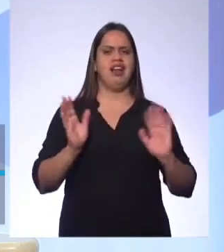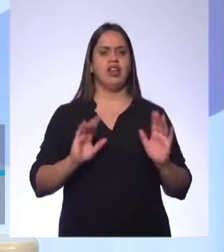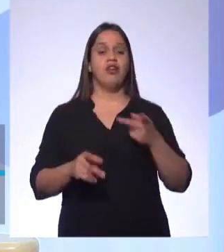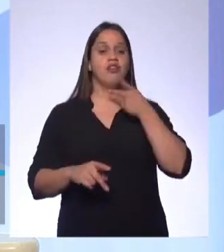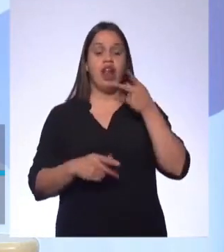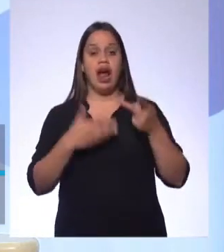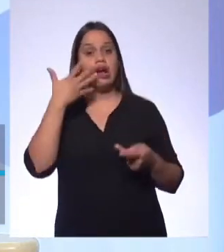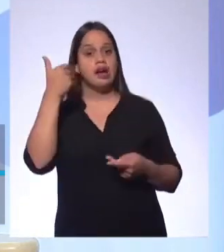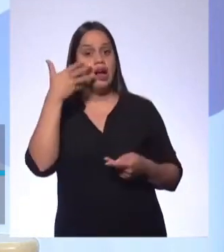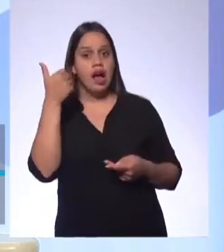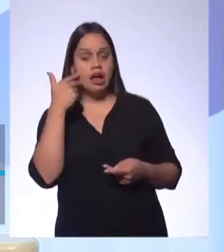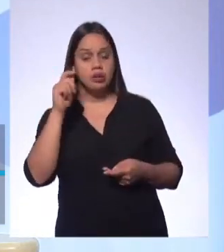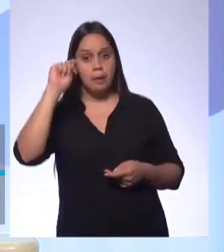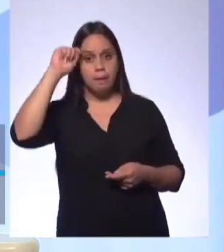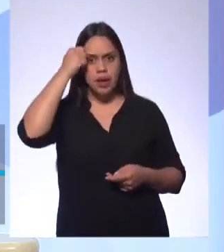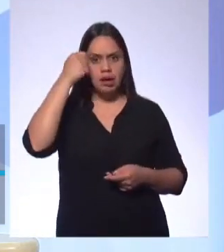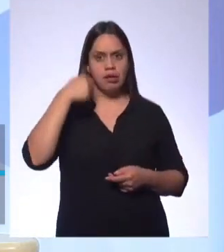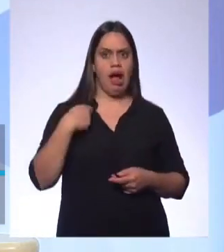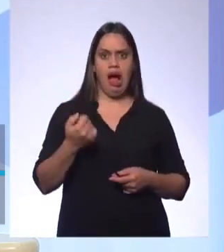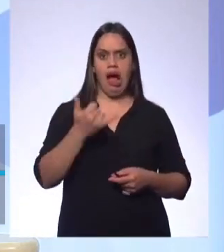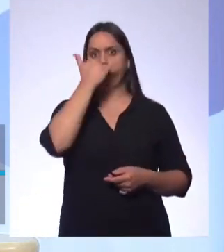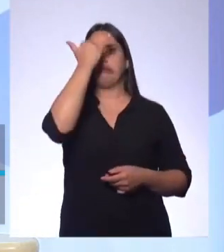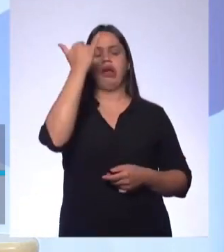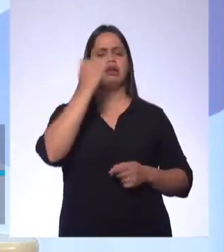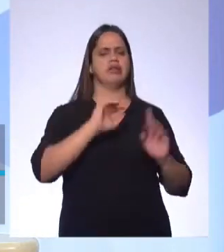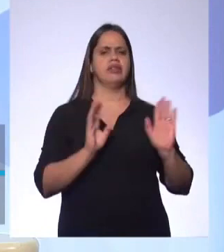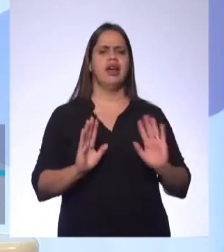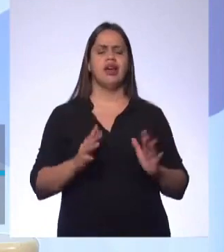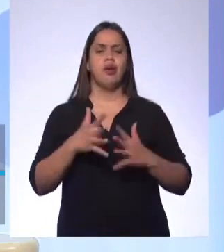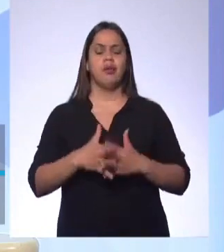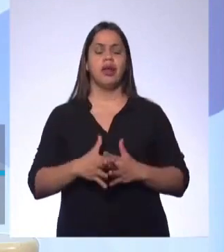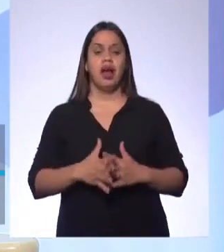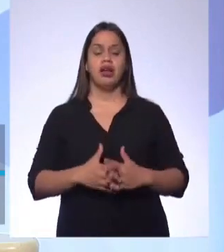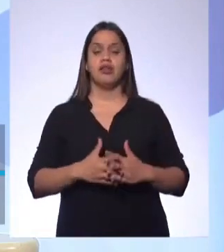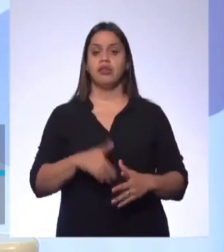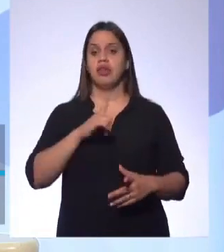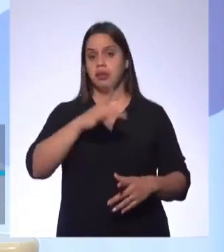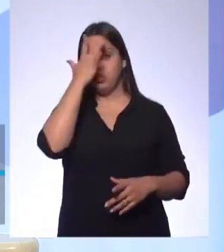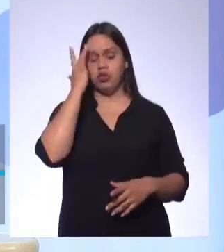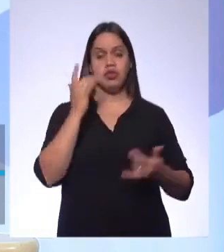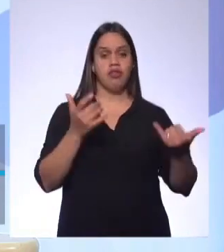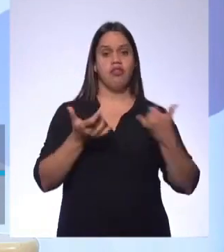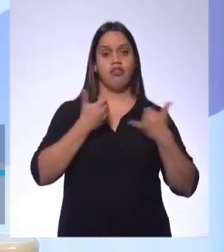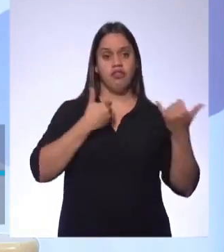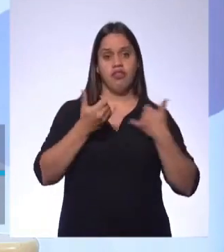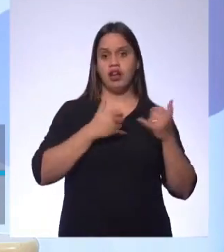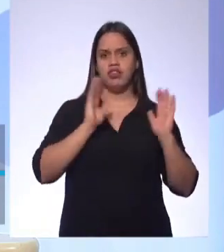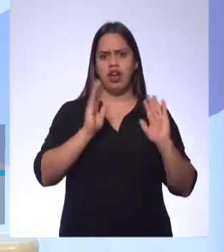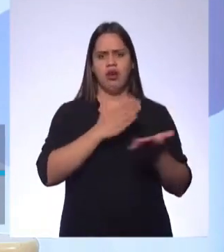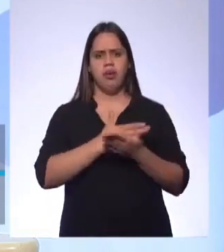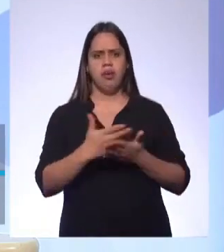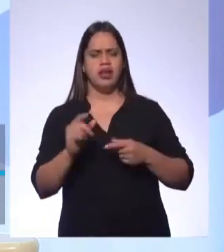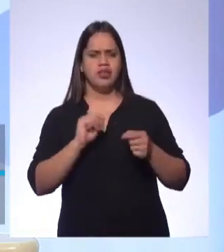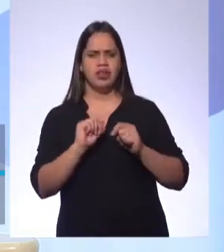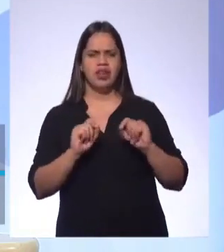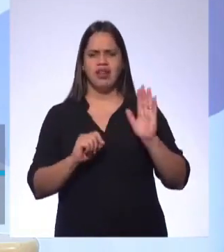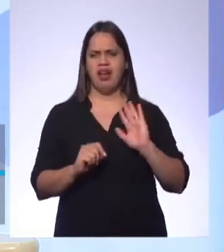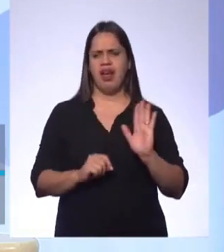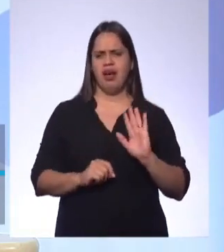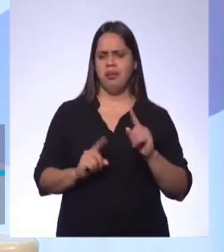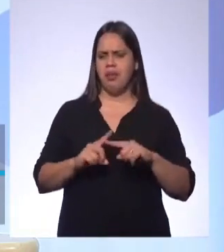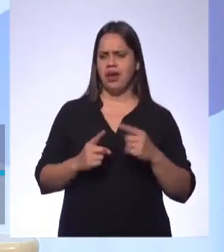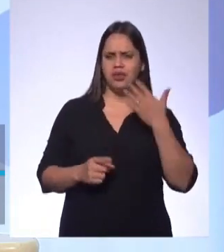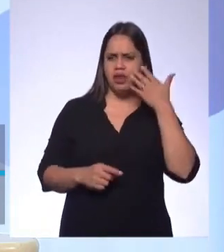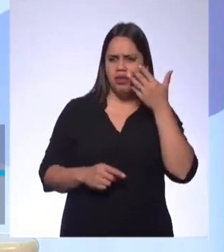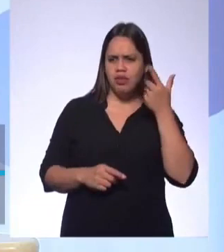gato preto dá azar é muito complicado. Tem pessoas que, por mais que falem isso, a gente já começa a desconstruir. A gente olha e fala, tá, mas o que o